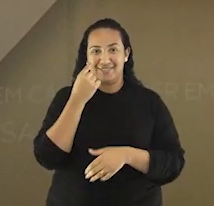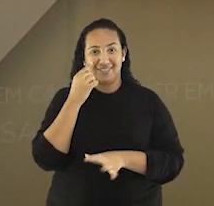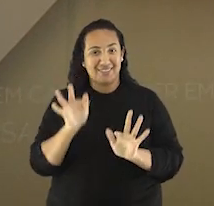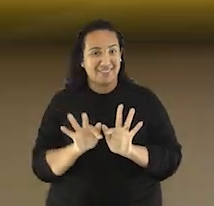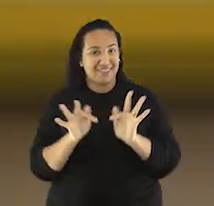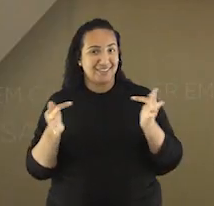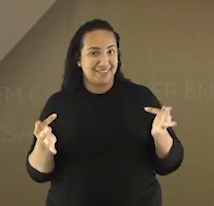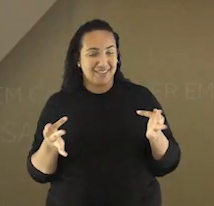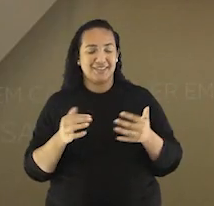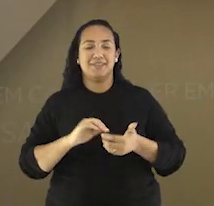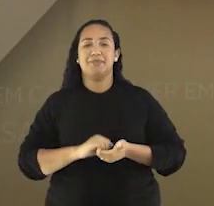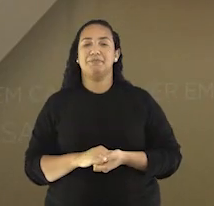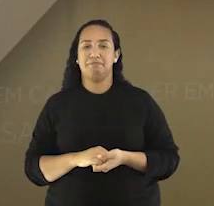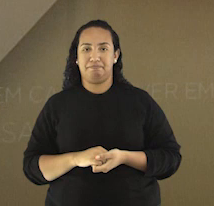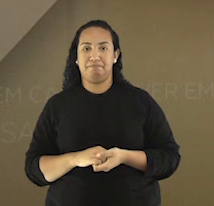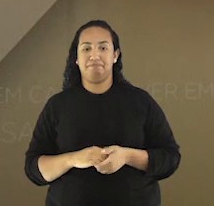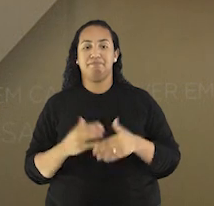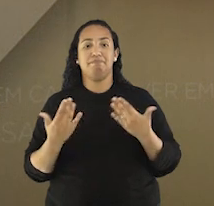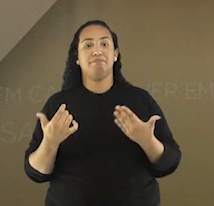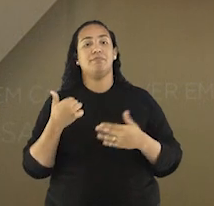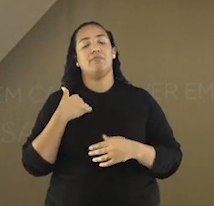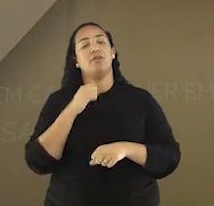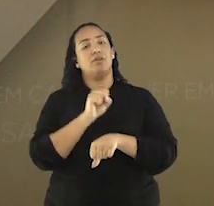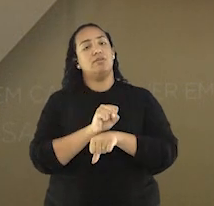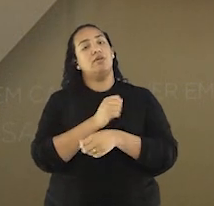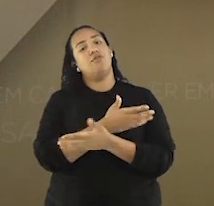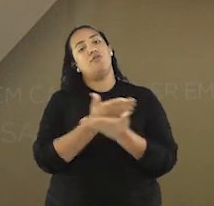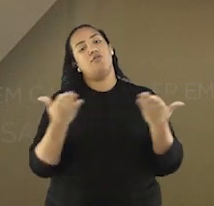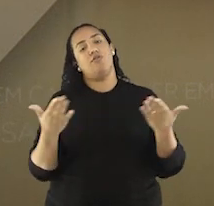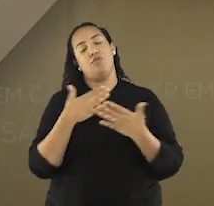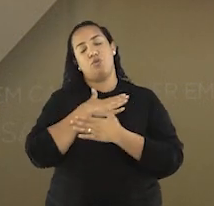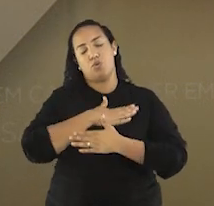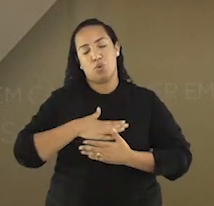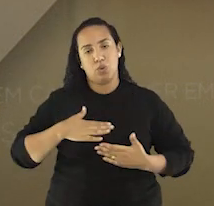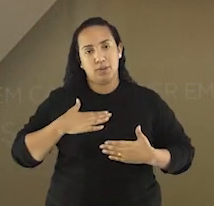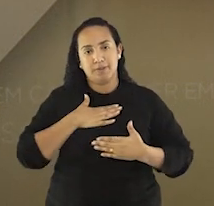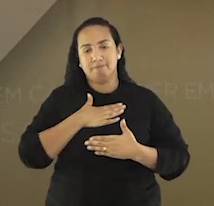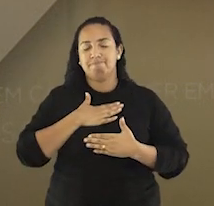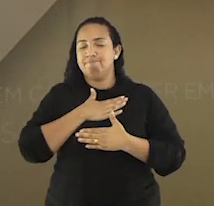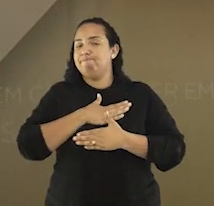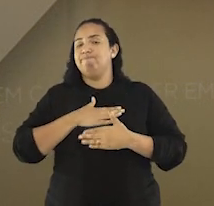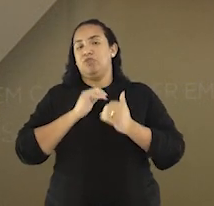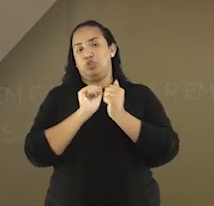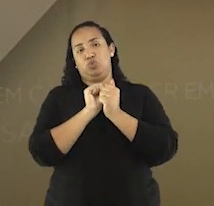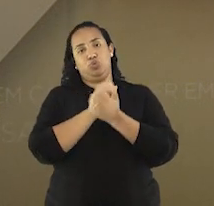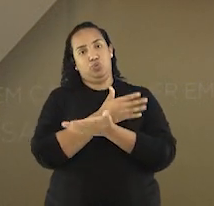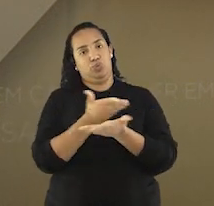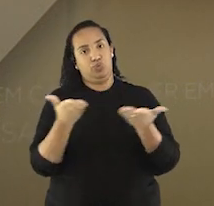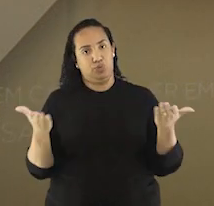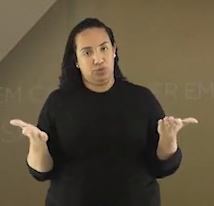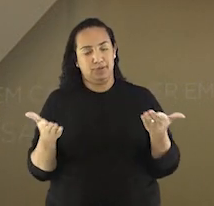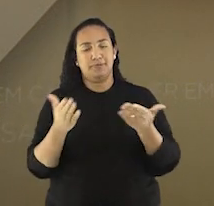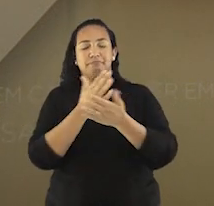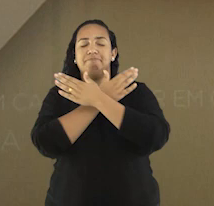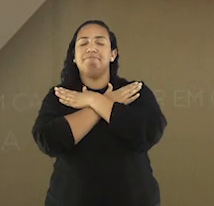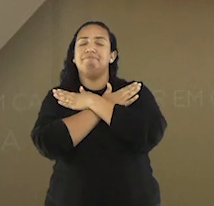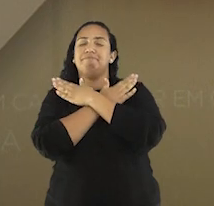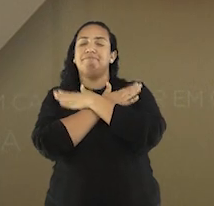simples? Eu espero que você tenha gostado, foi uma satisfação enorme estar com vocês. Um grande